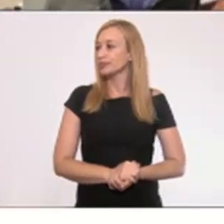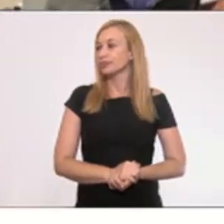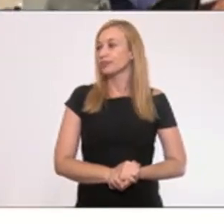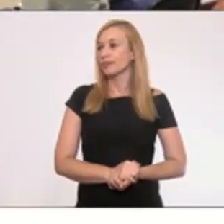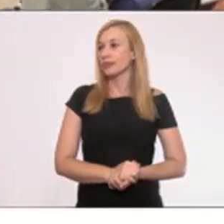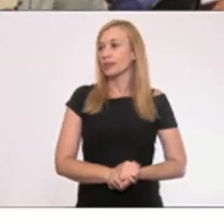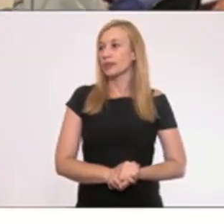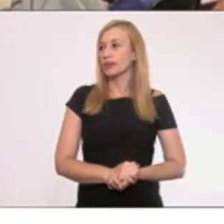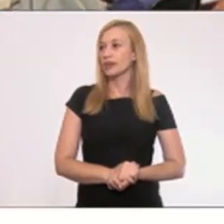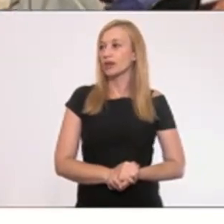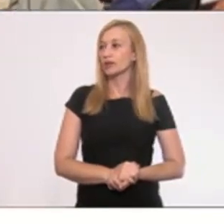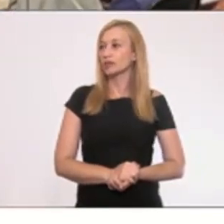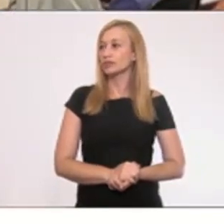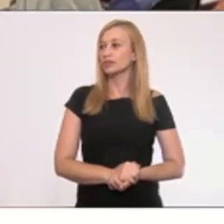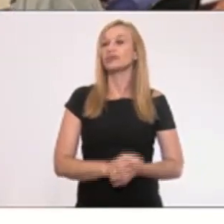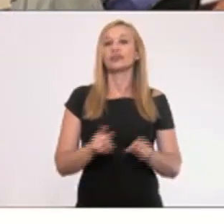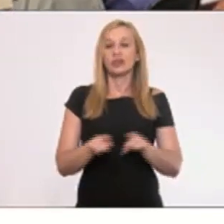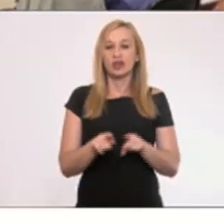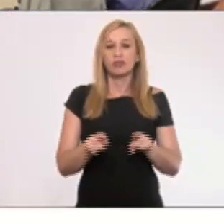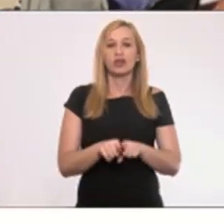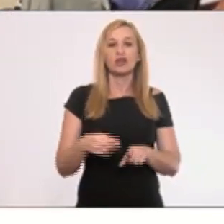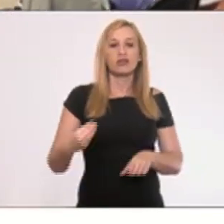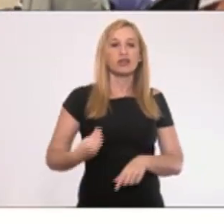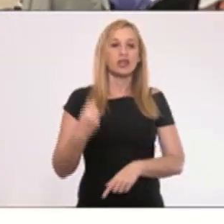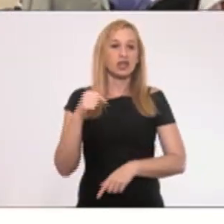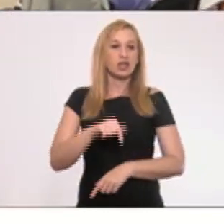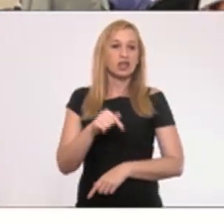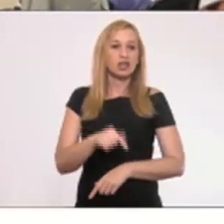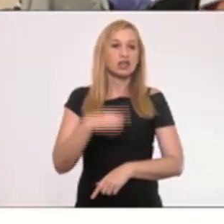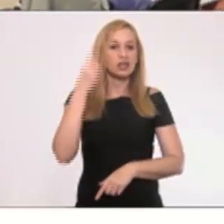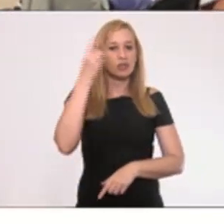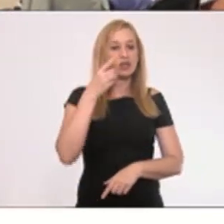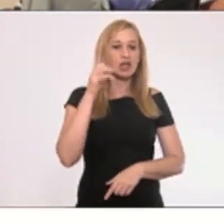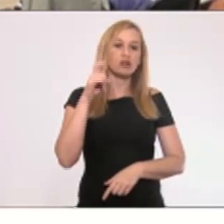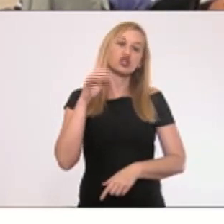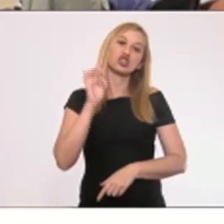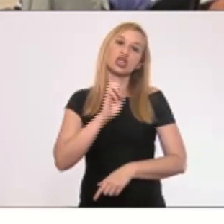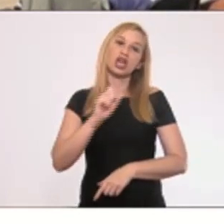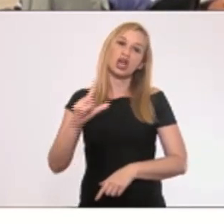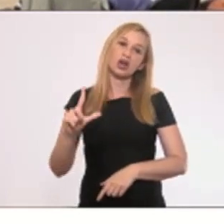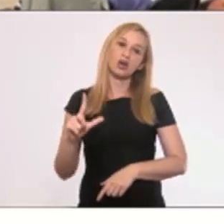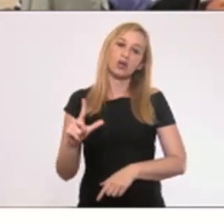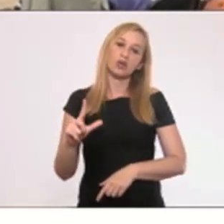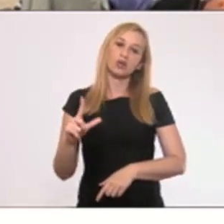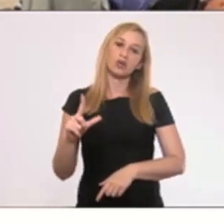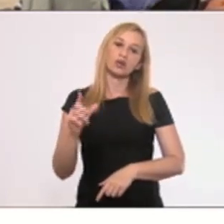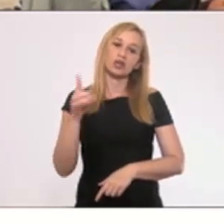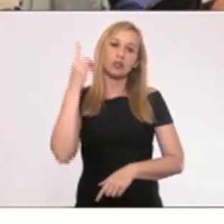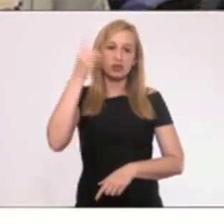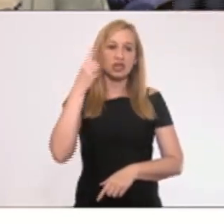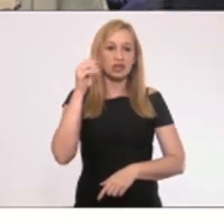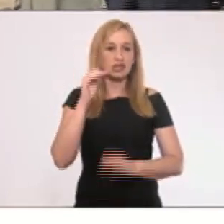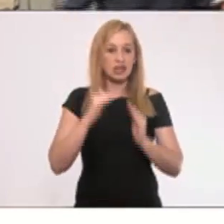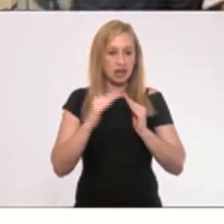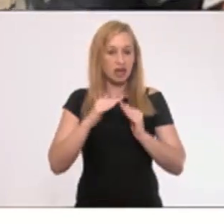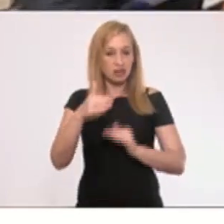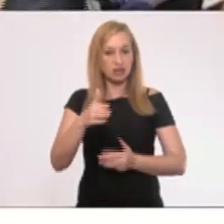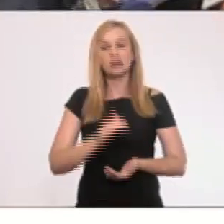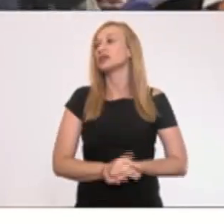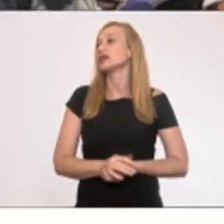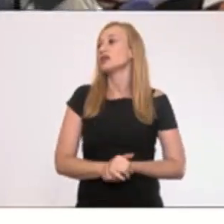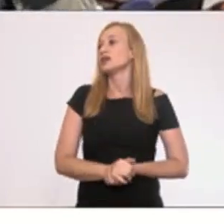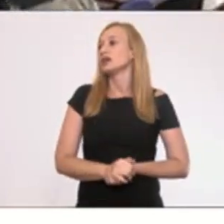Também estivemos... Está presente, ou esteve presente, o deputado Altineu, que também foi deputado aqui dessa casa. Declaração de voto,